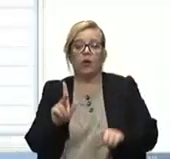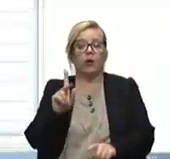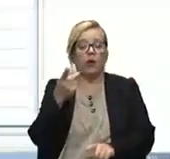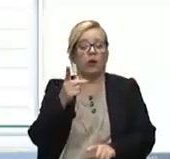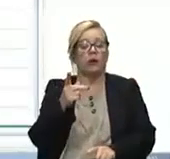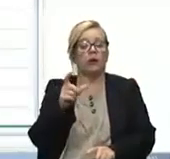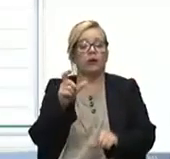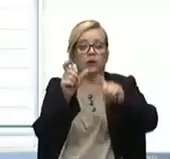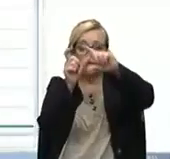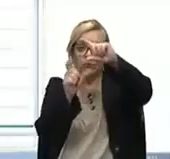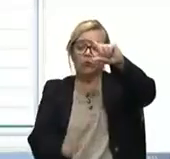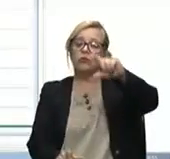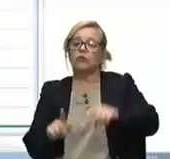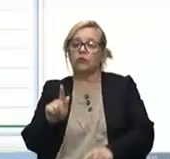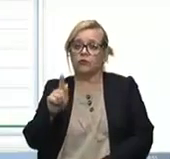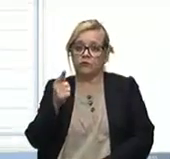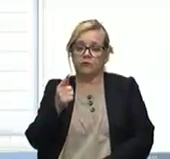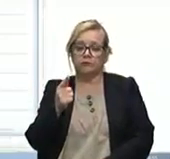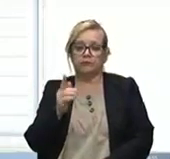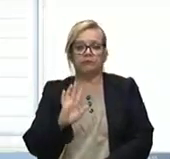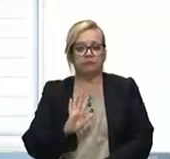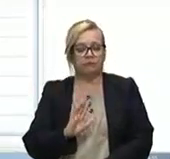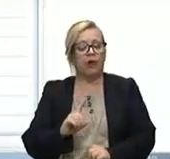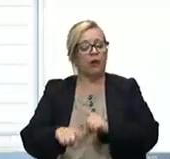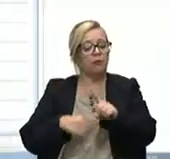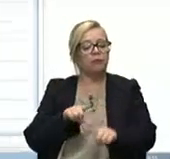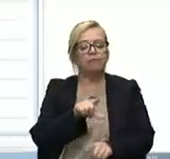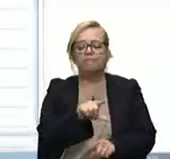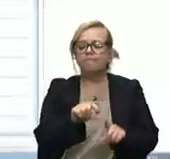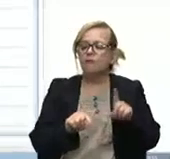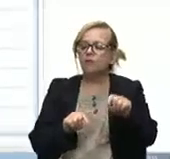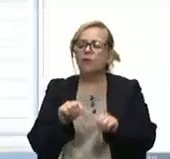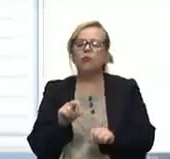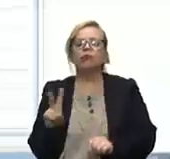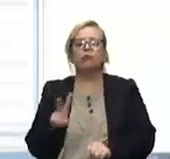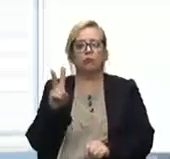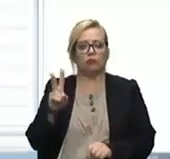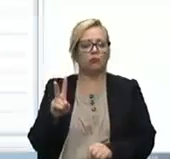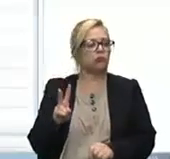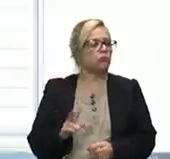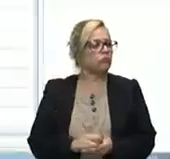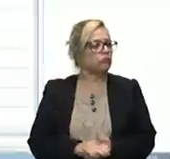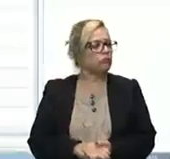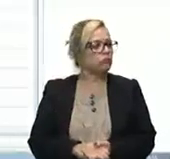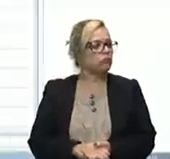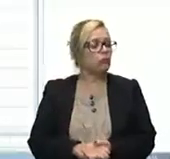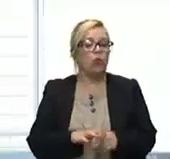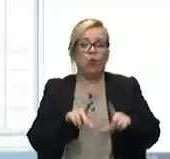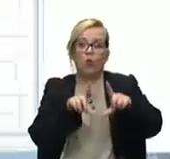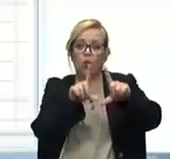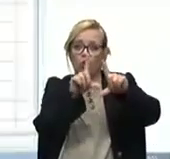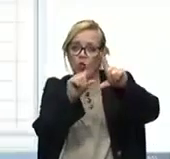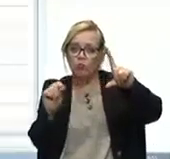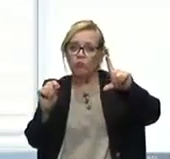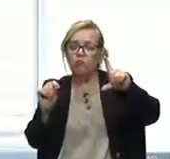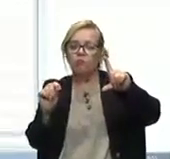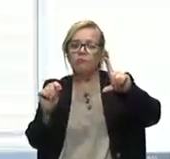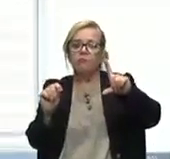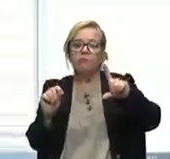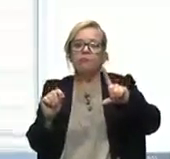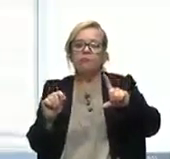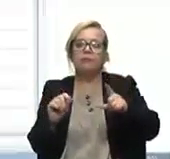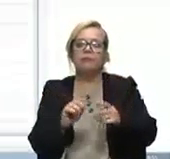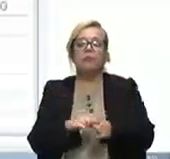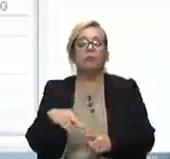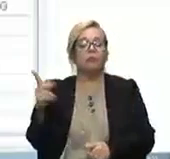e na segunda de G. Feito isso, eu vou selecionar esses valores. Seleciono os